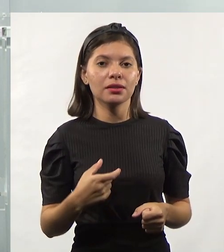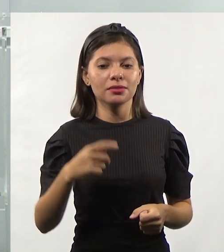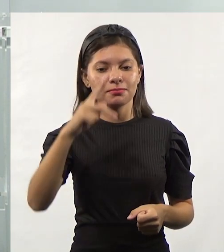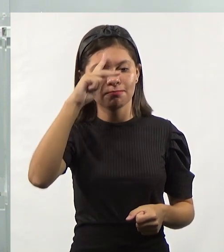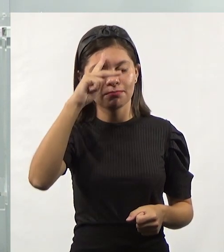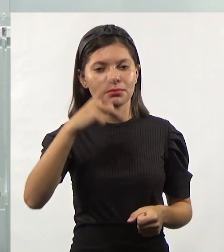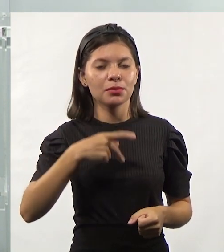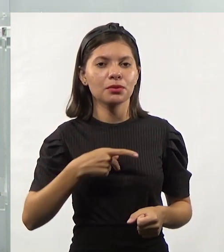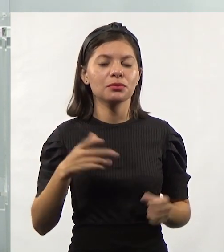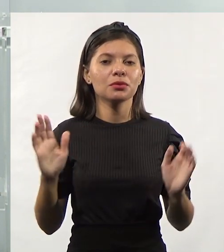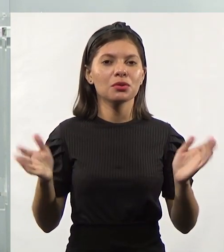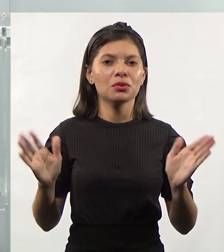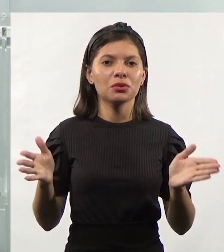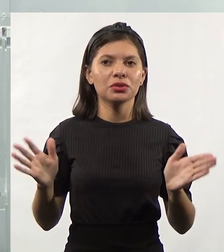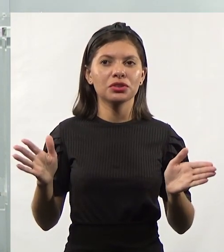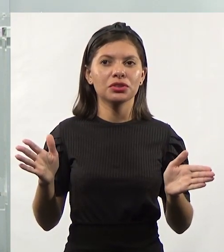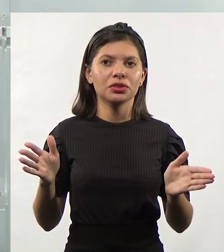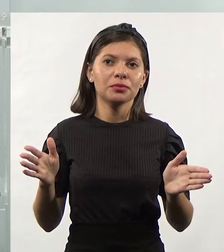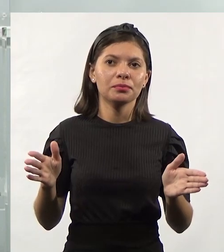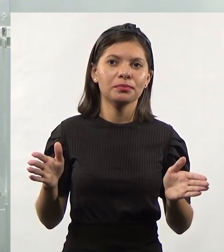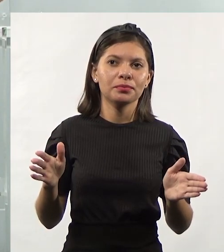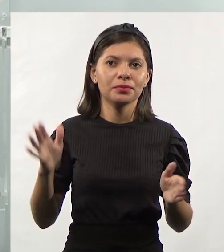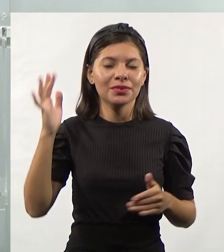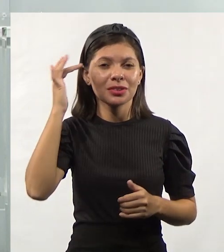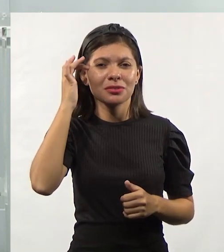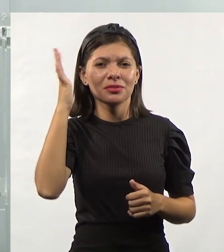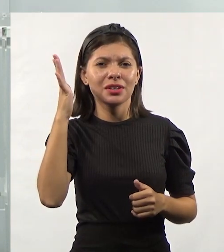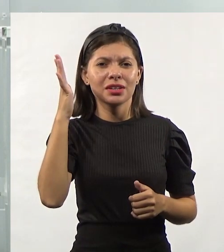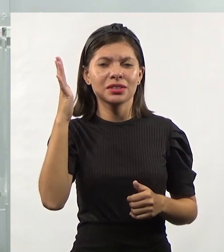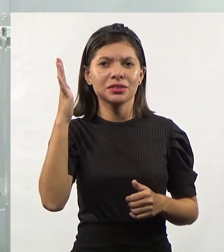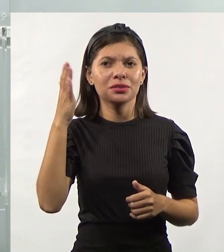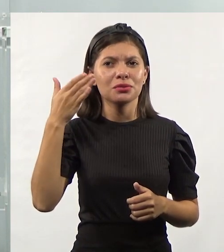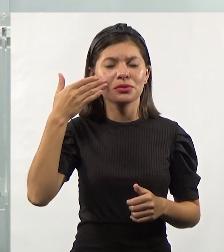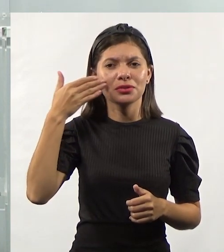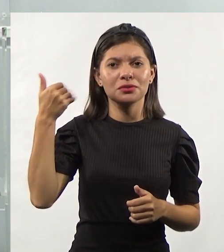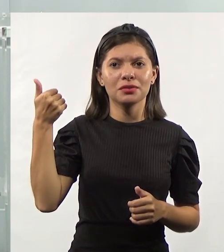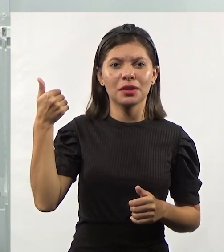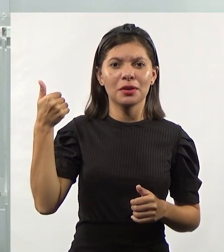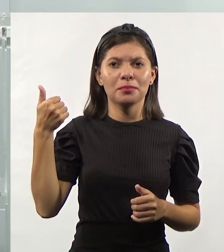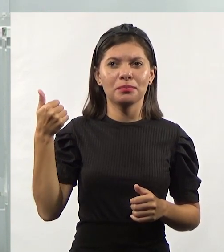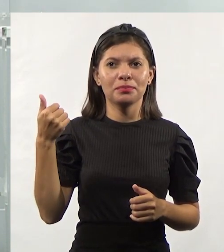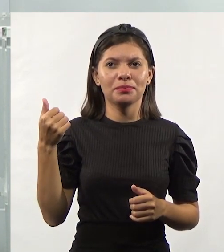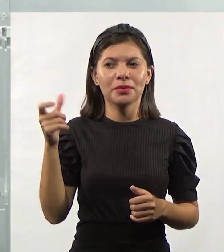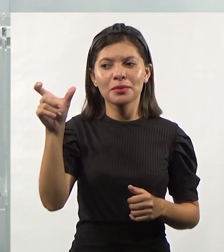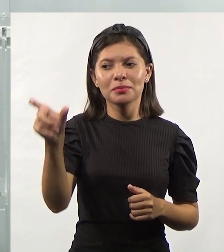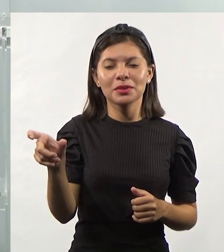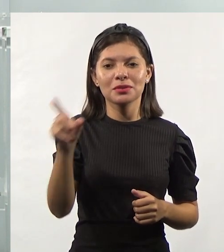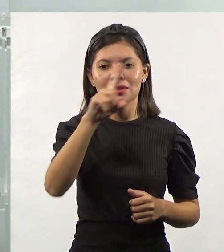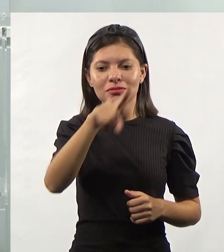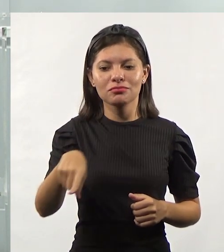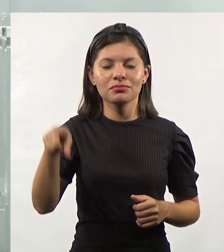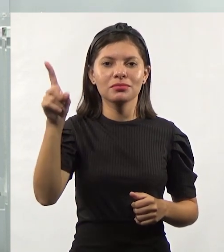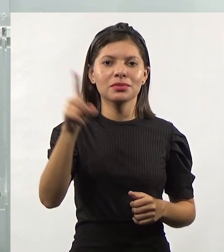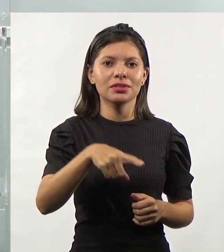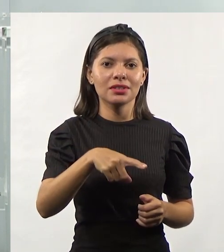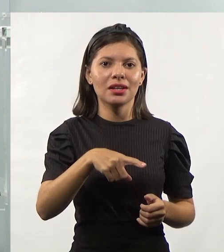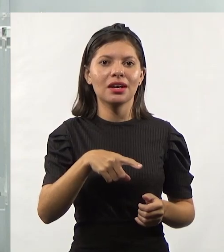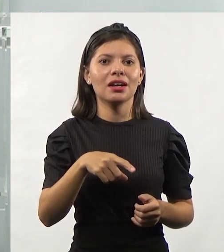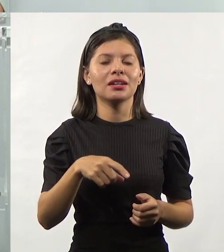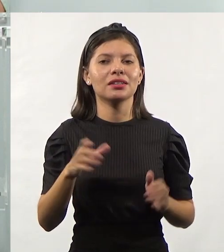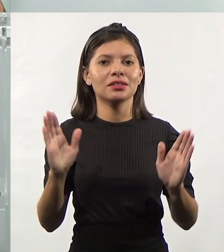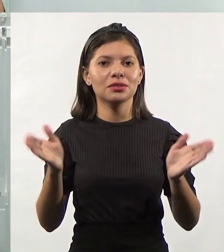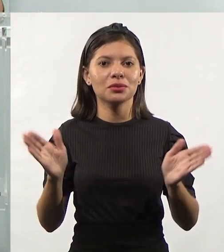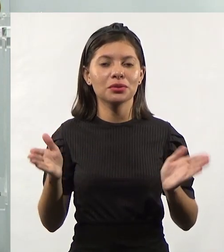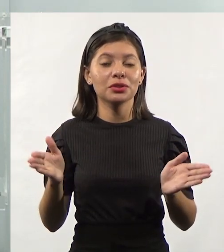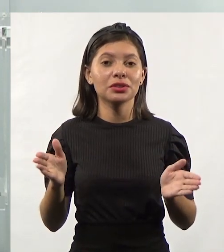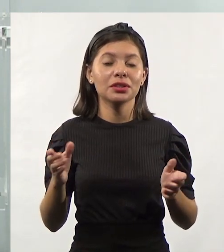pessoais. Então, isso hoje em dia está muito transparente. Já ouviram falar que às vezes as pessoas são até canceladas, né?